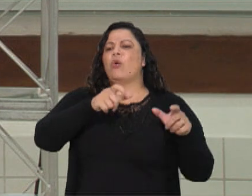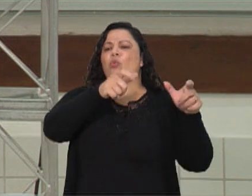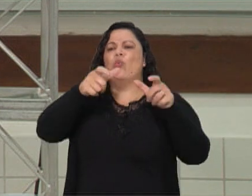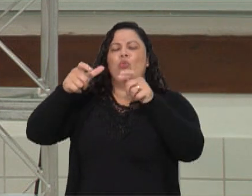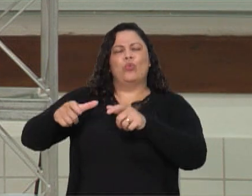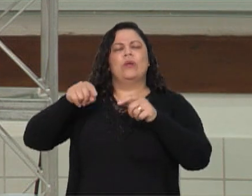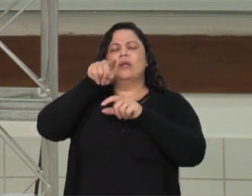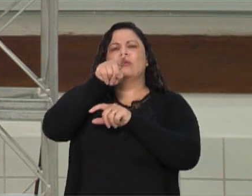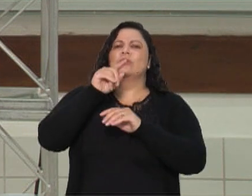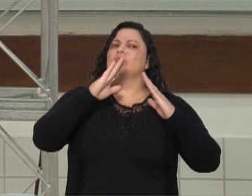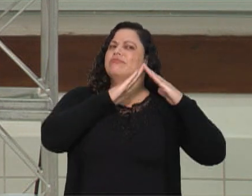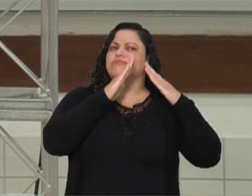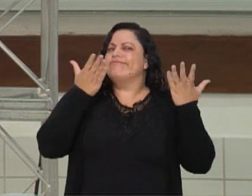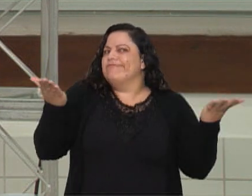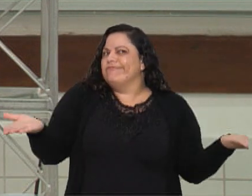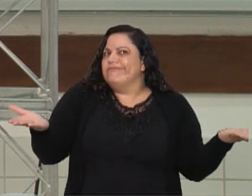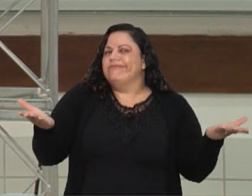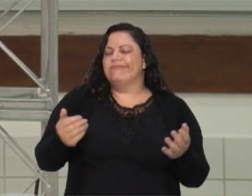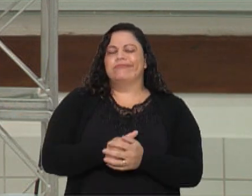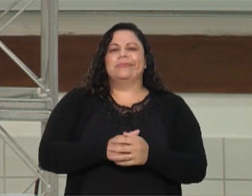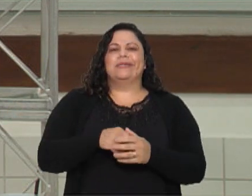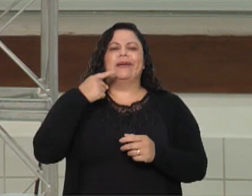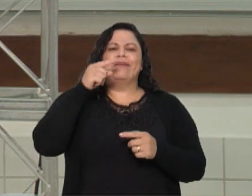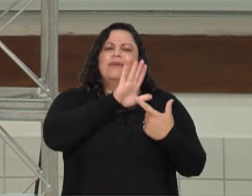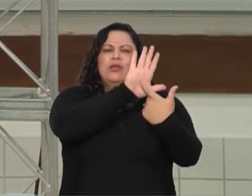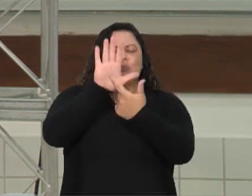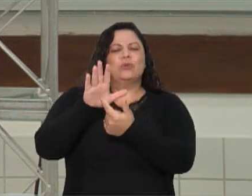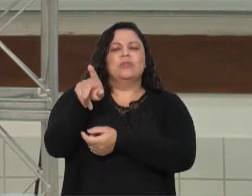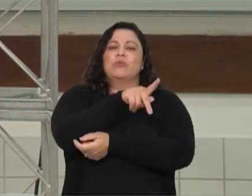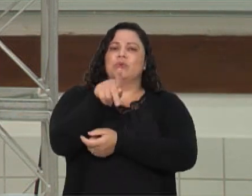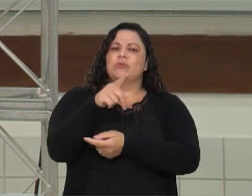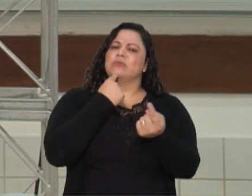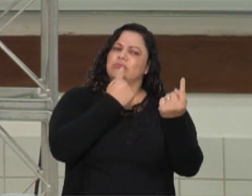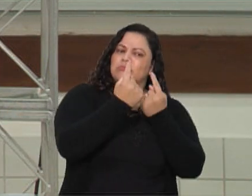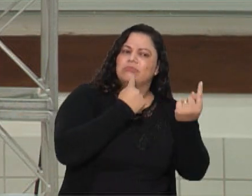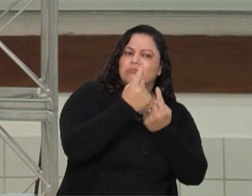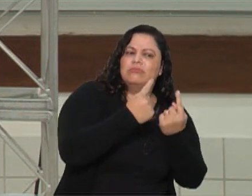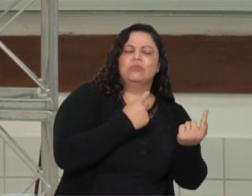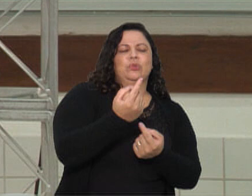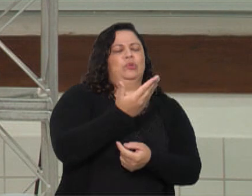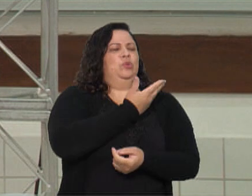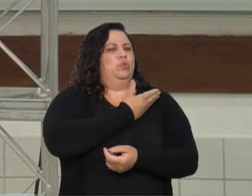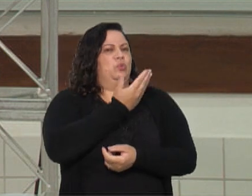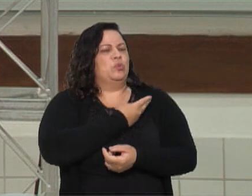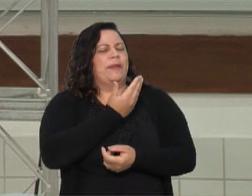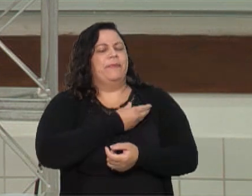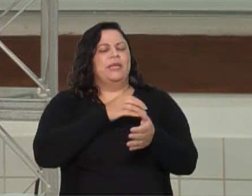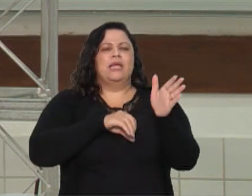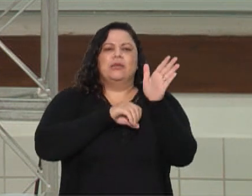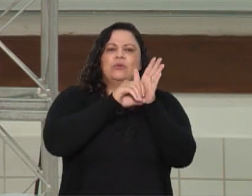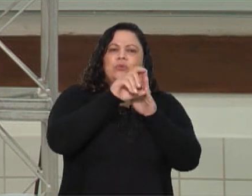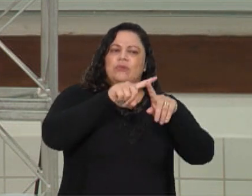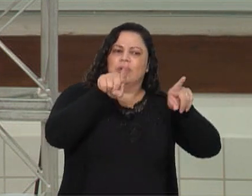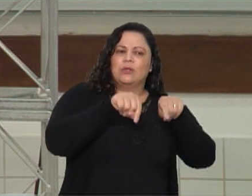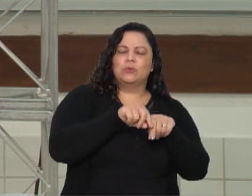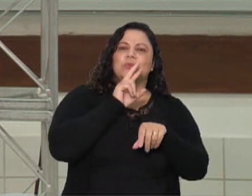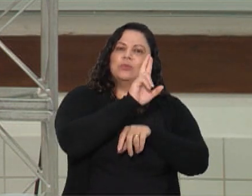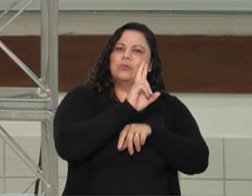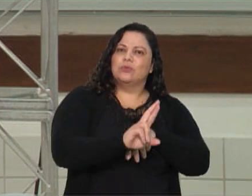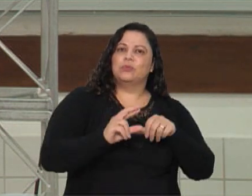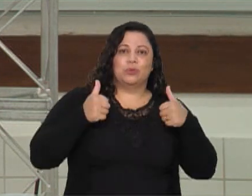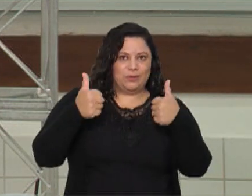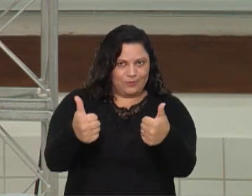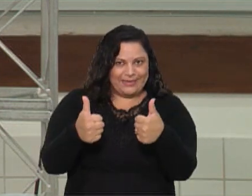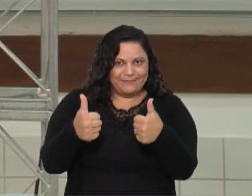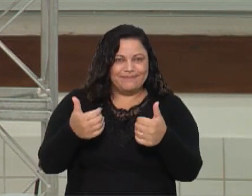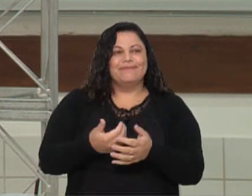Então, fica aí para você mostrar para o seu professor, discutir com seus coleguinhas de sala lá no Classroom, né? As suas respostas, ok?